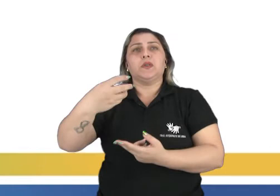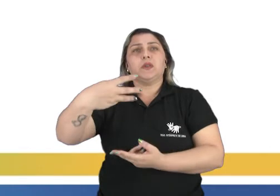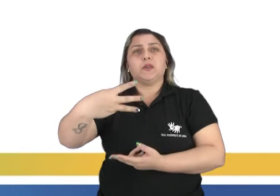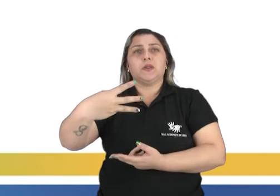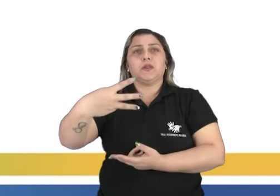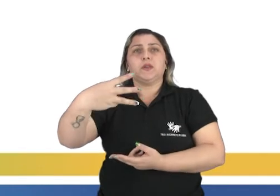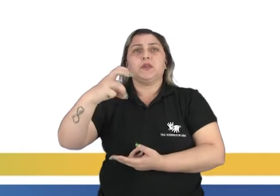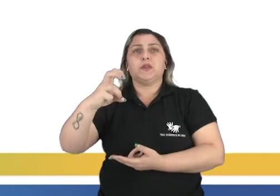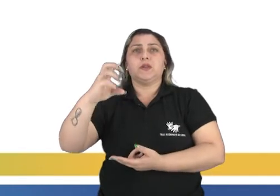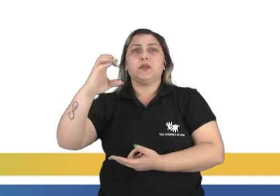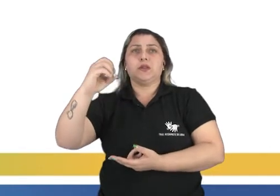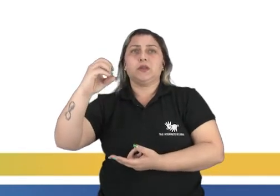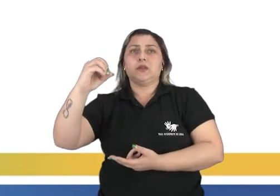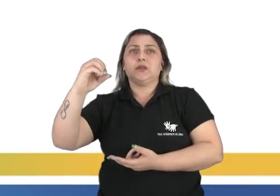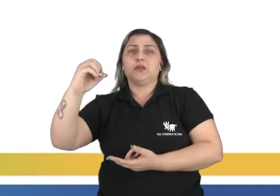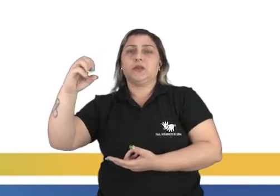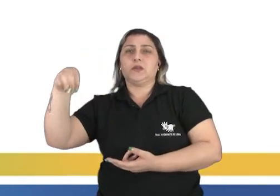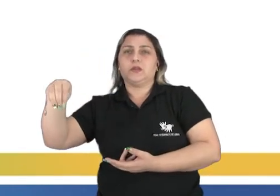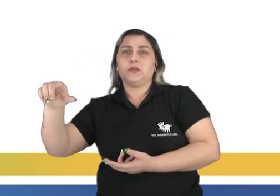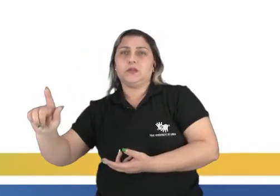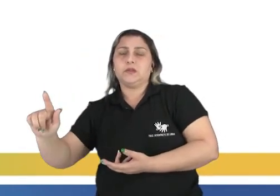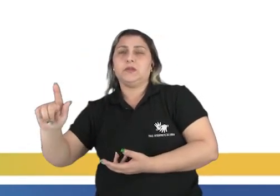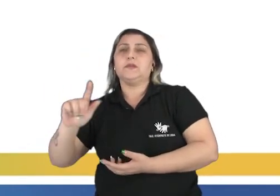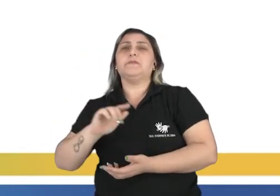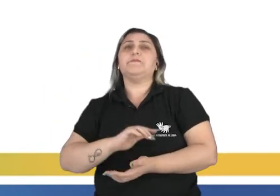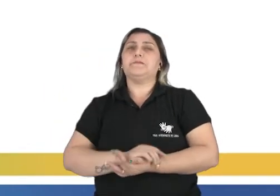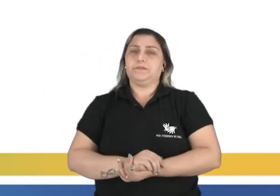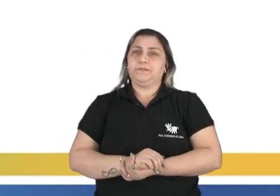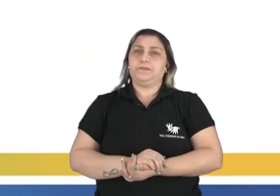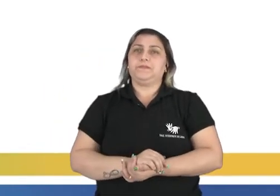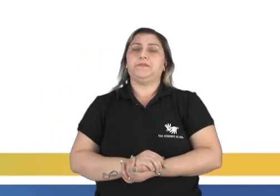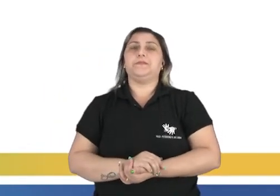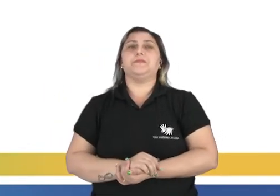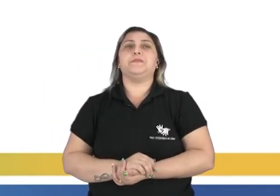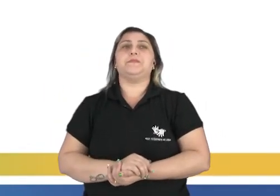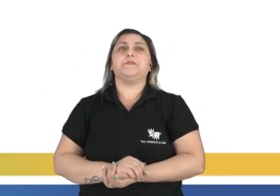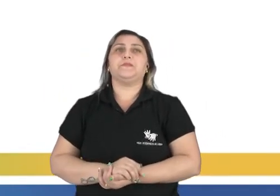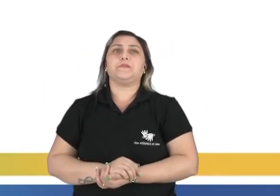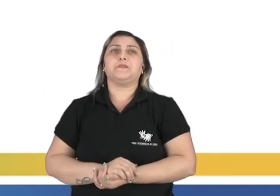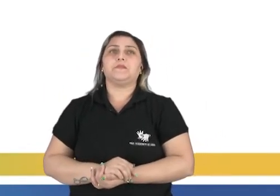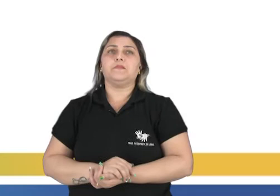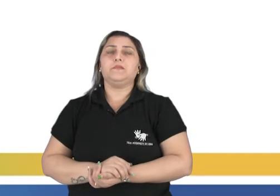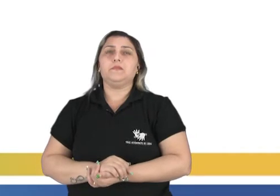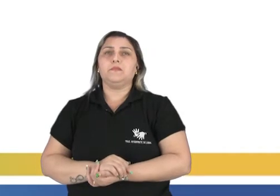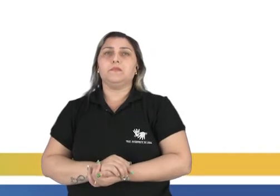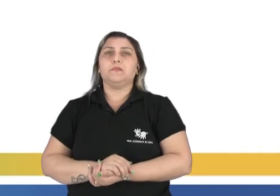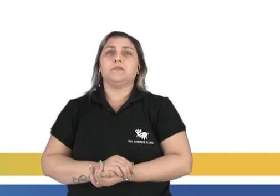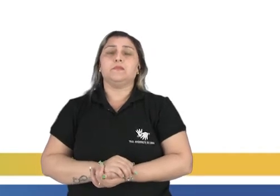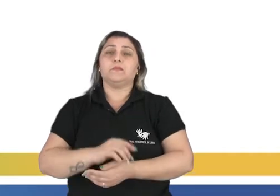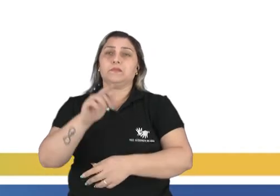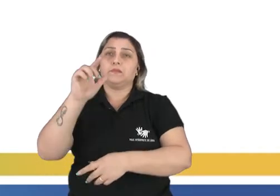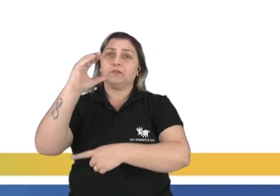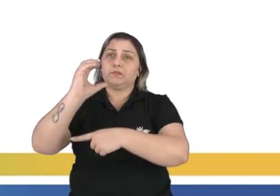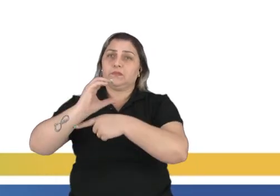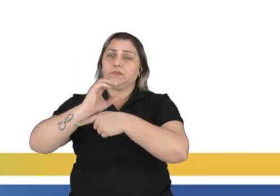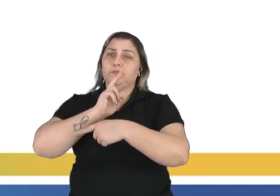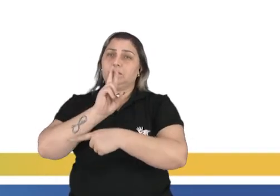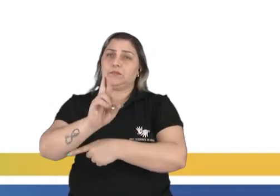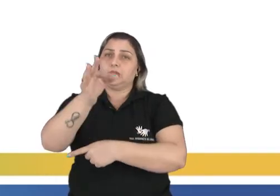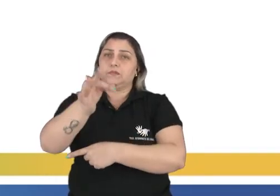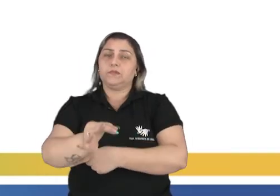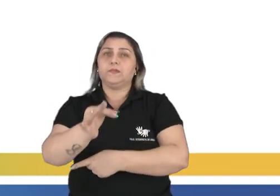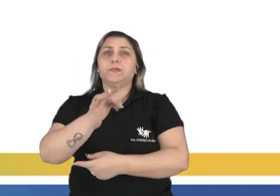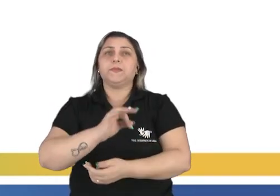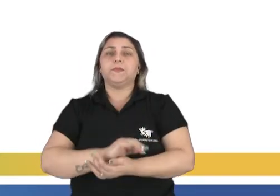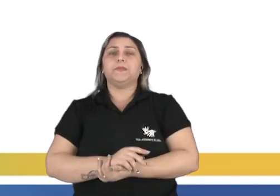igual a 350.000 miligramas, né? Então, esse é o valor. Ou seja, nossa resposta vai